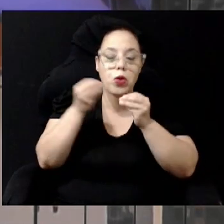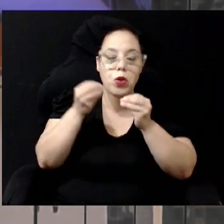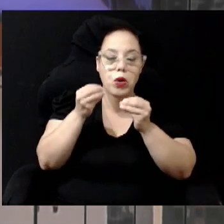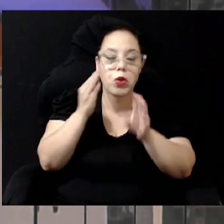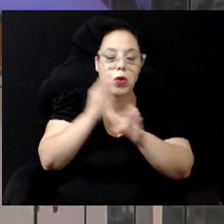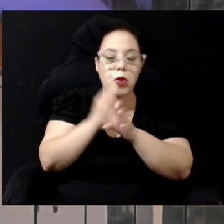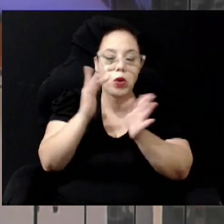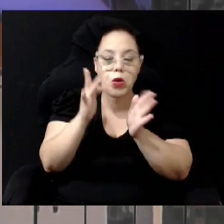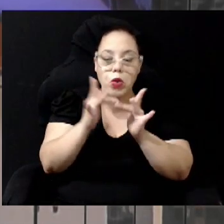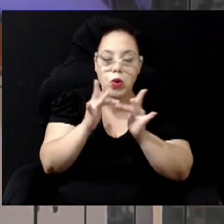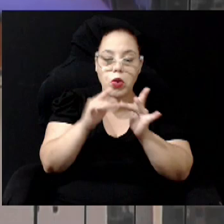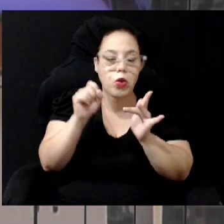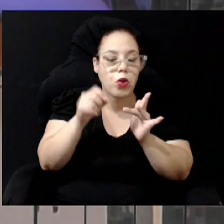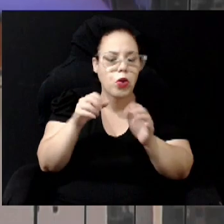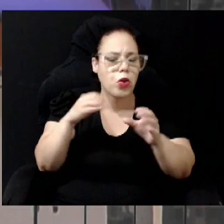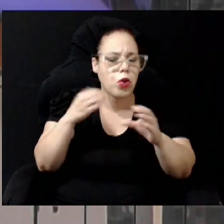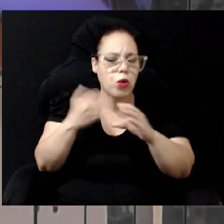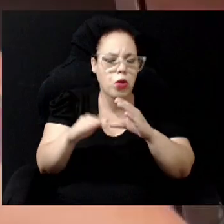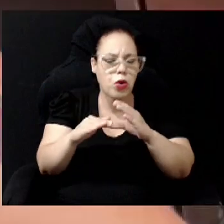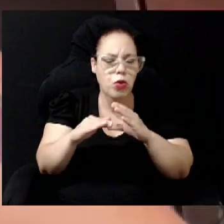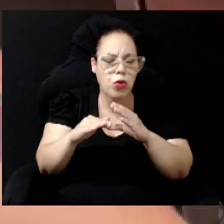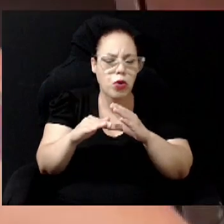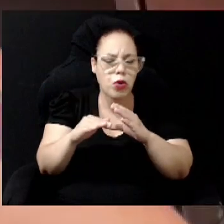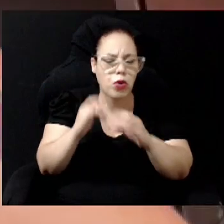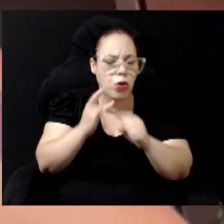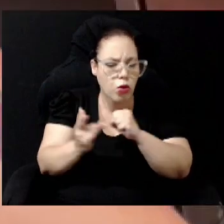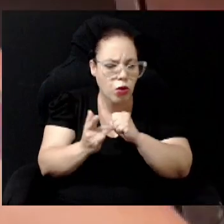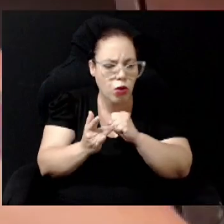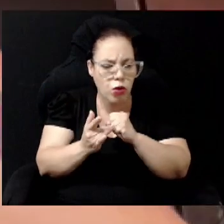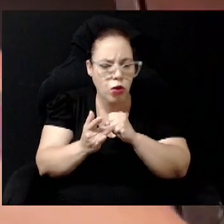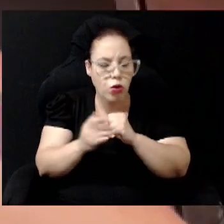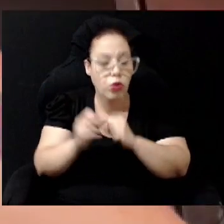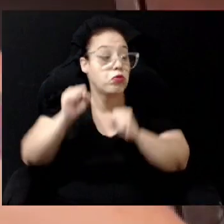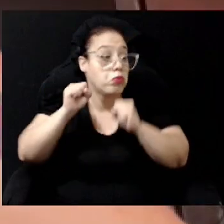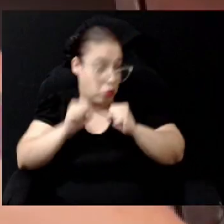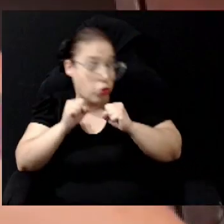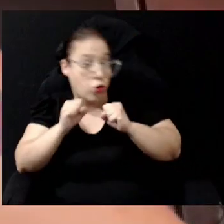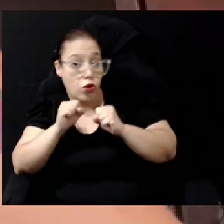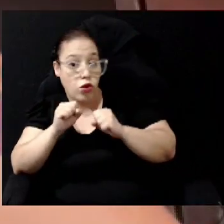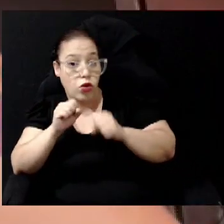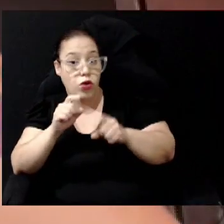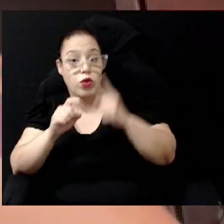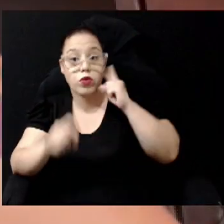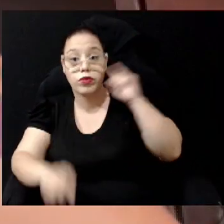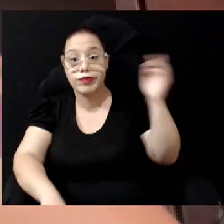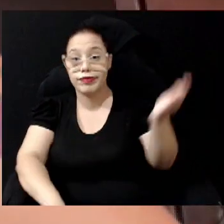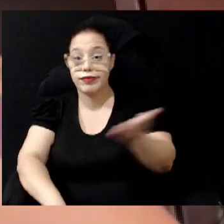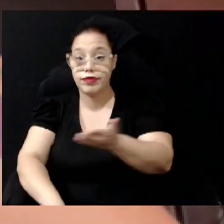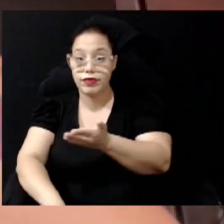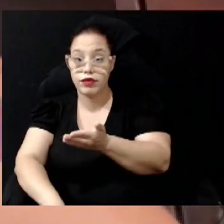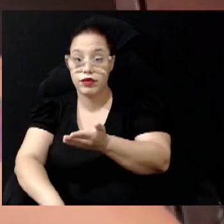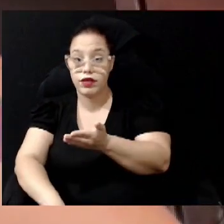você por e-mail ou por redes sociais? Pode sim, meu e-mail é